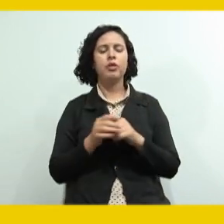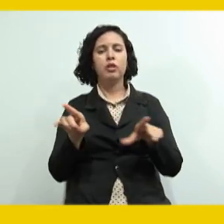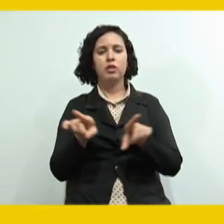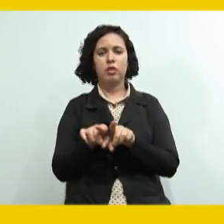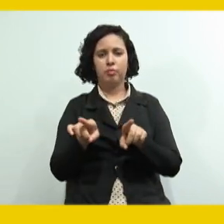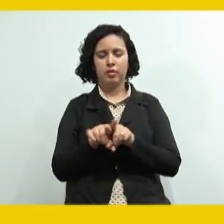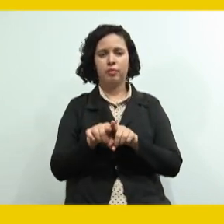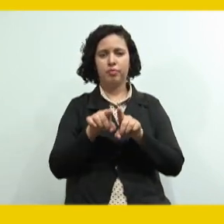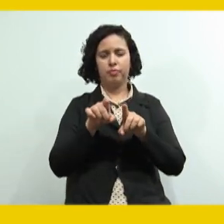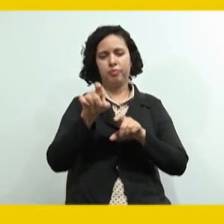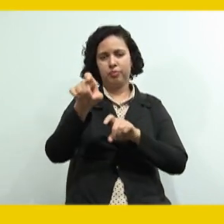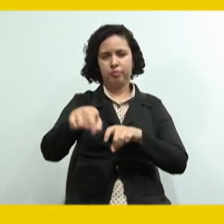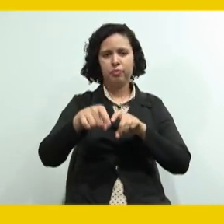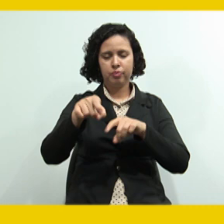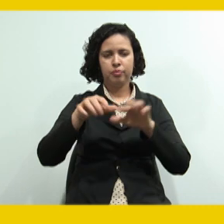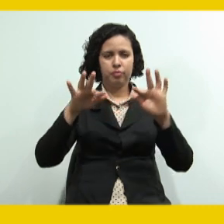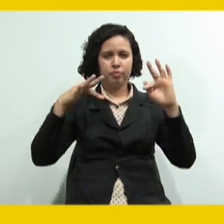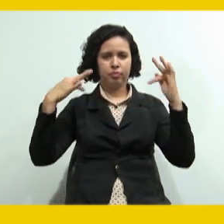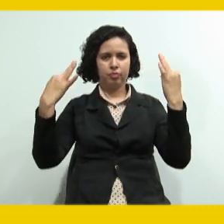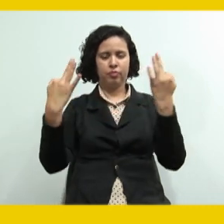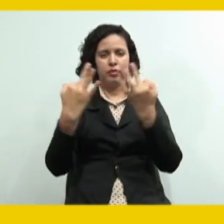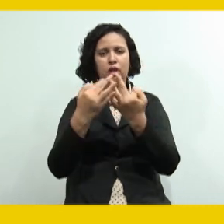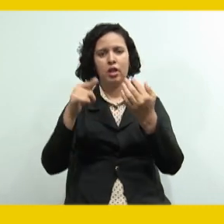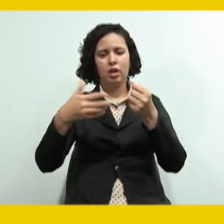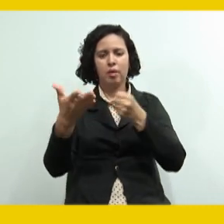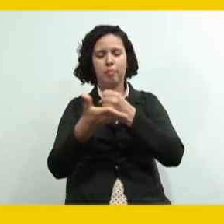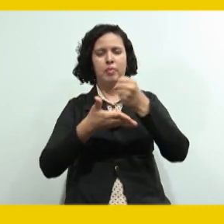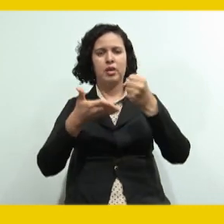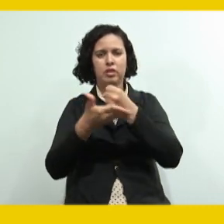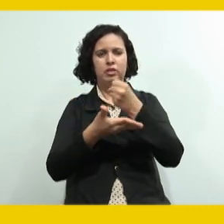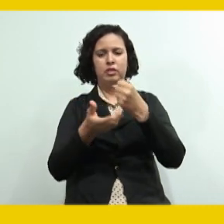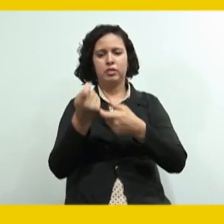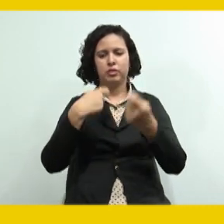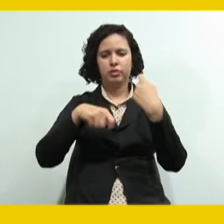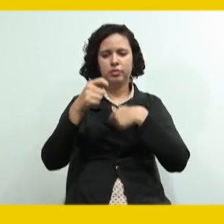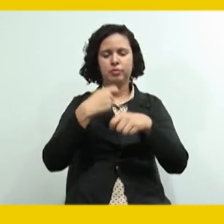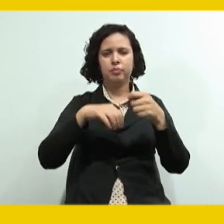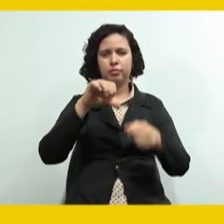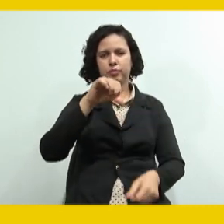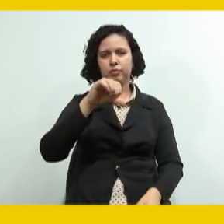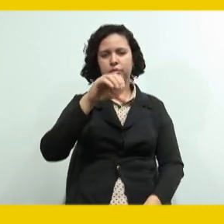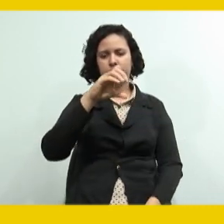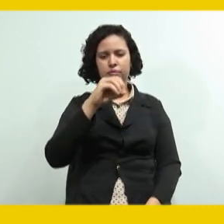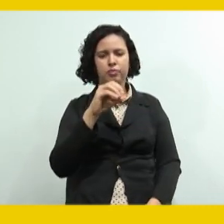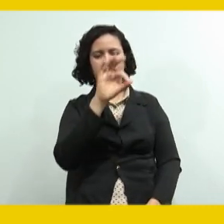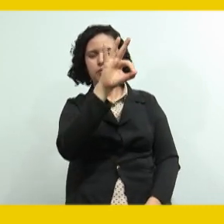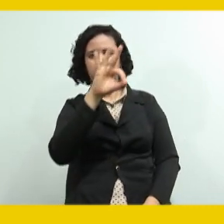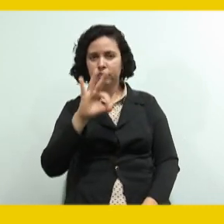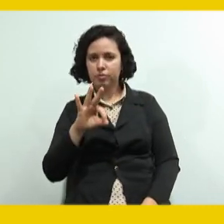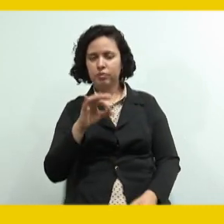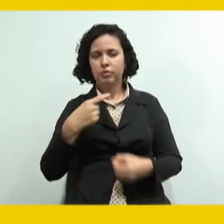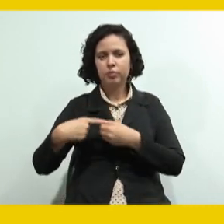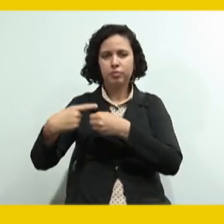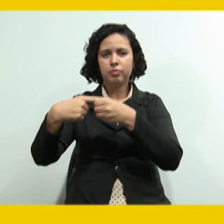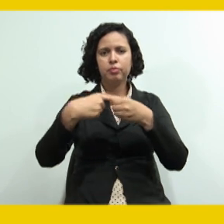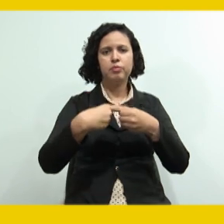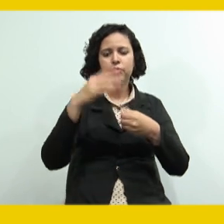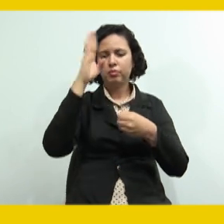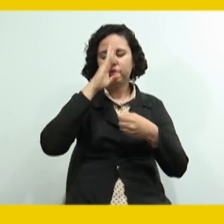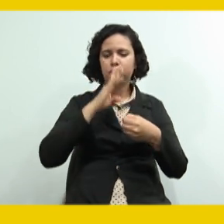agricultura familiar constitui a base econômica de 90% dos municípios brasileiros com até 20 mil habitantes. Responde